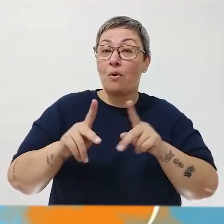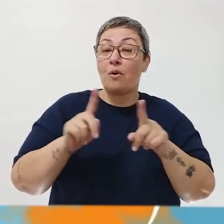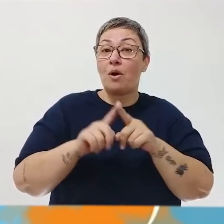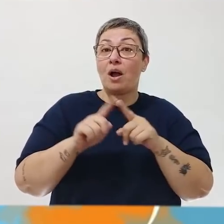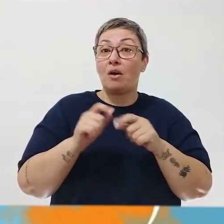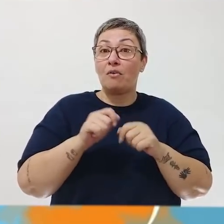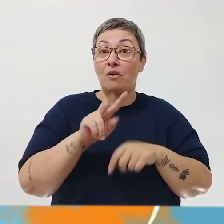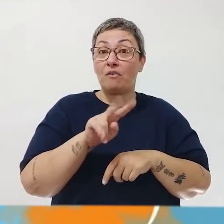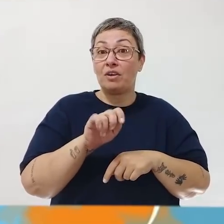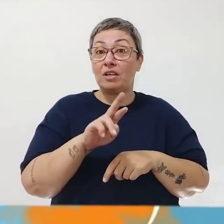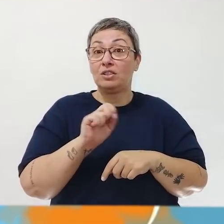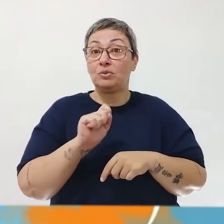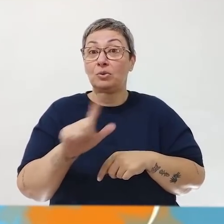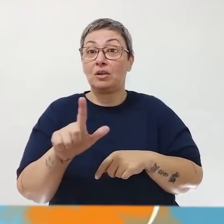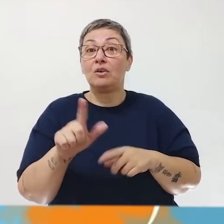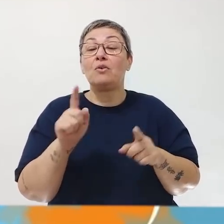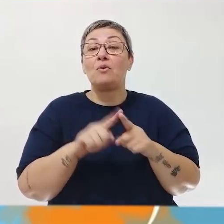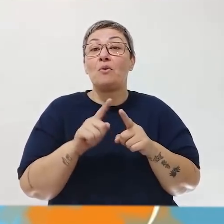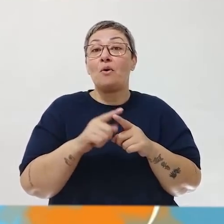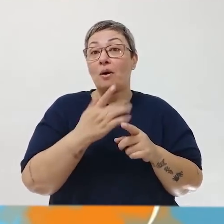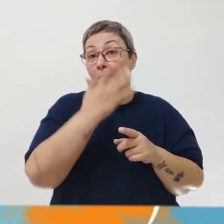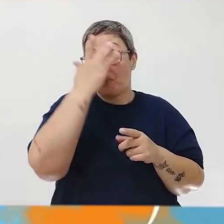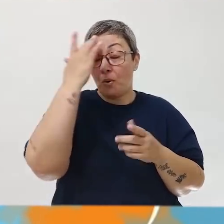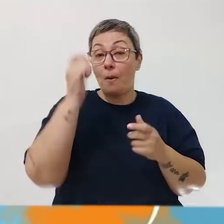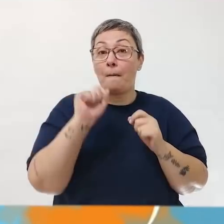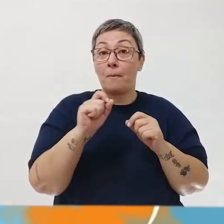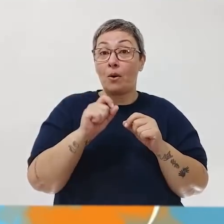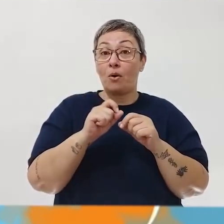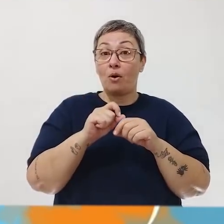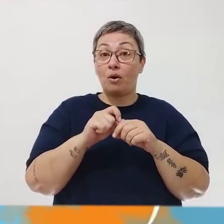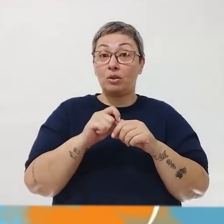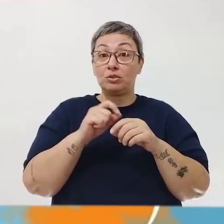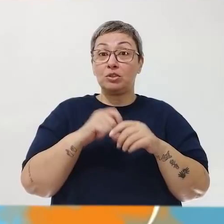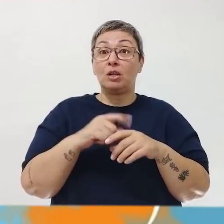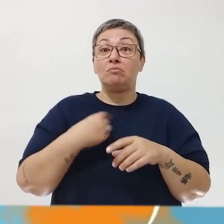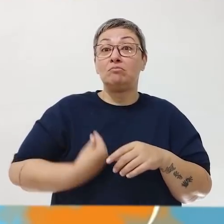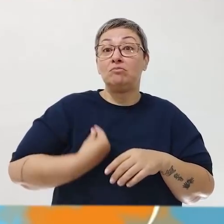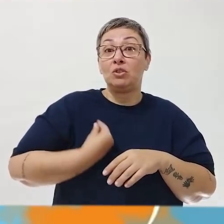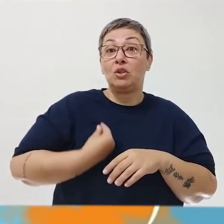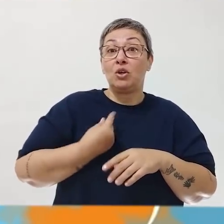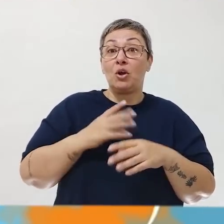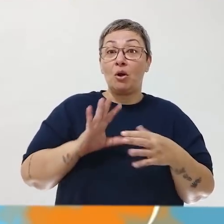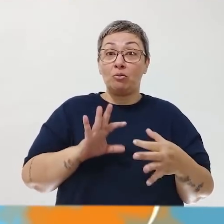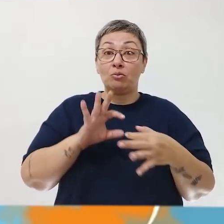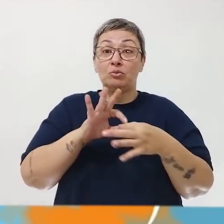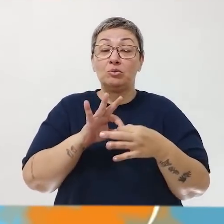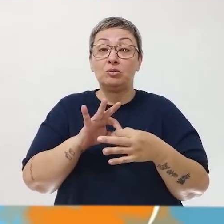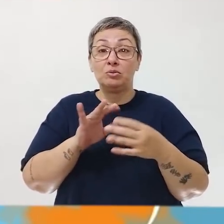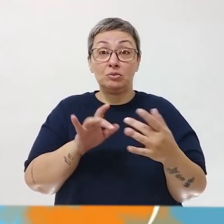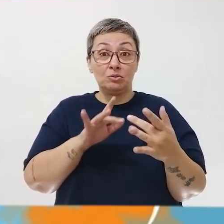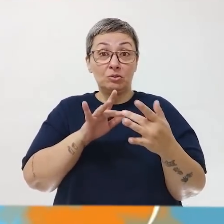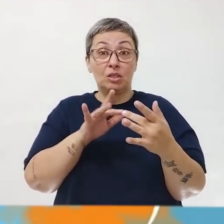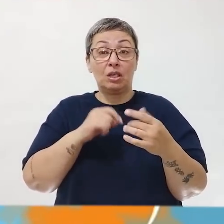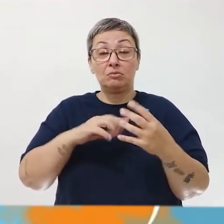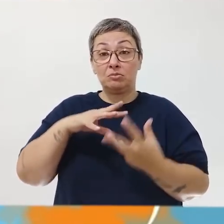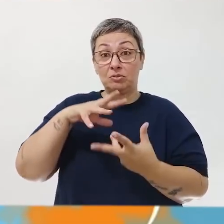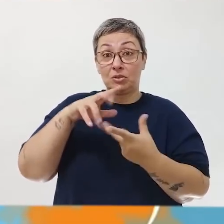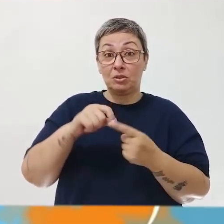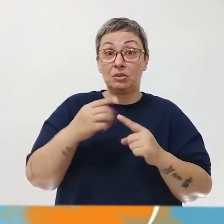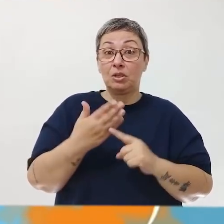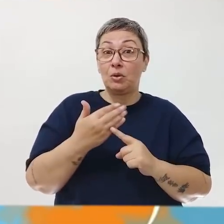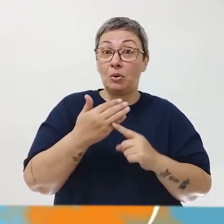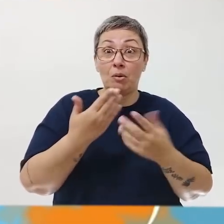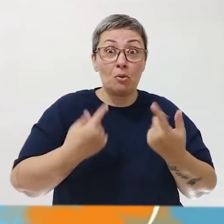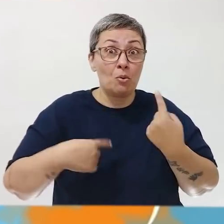surgir os jogos virtuais, com os jogadores podendo jogar online com pessoas em qualquer parte do mundo. A